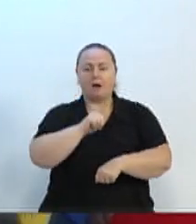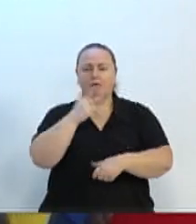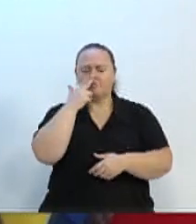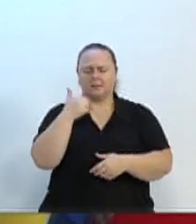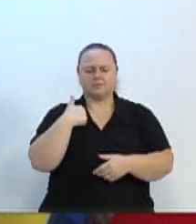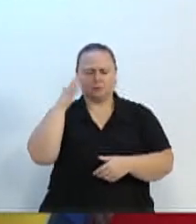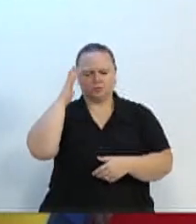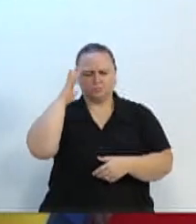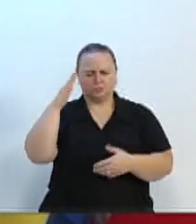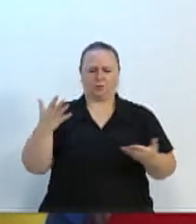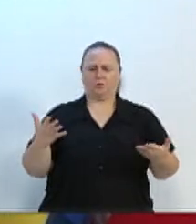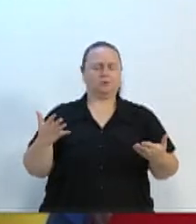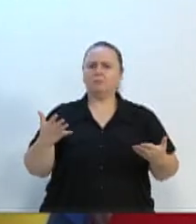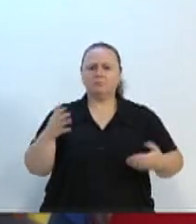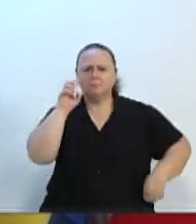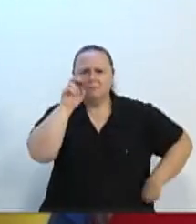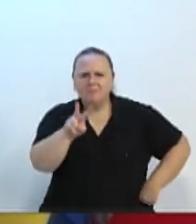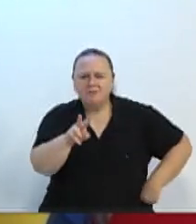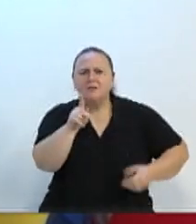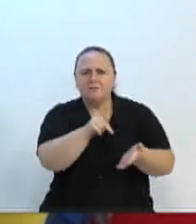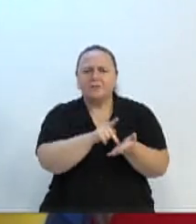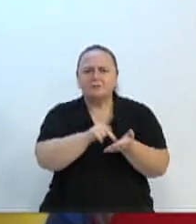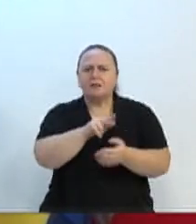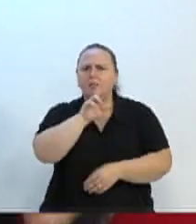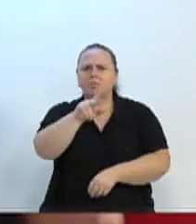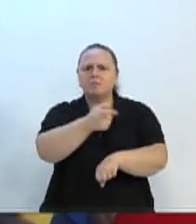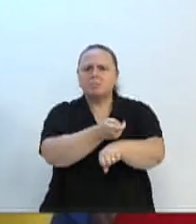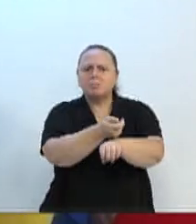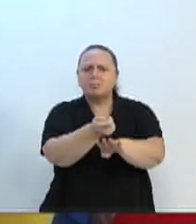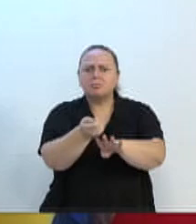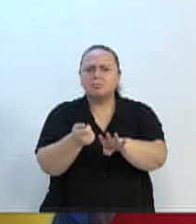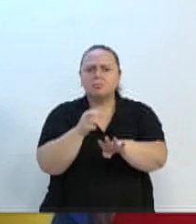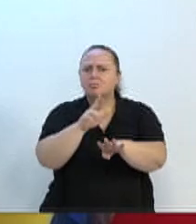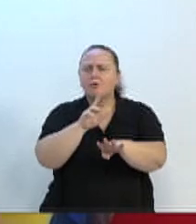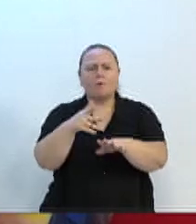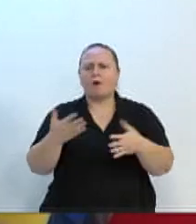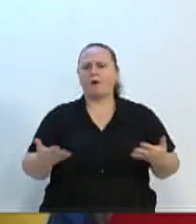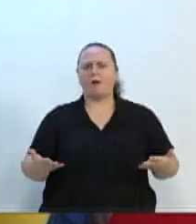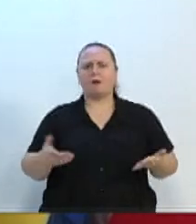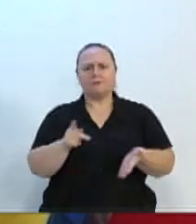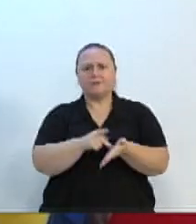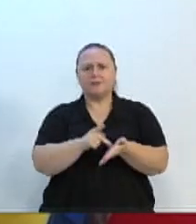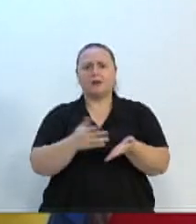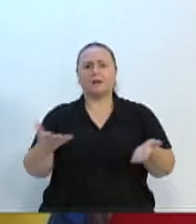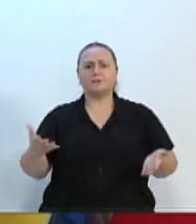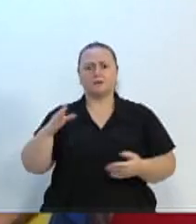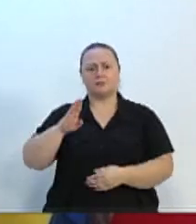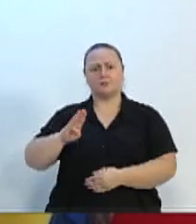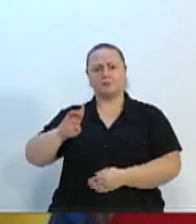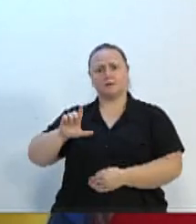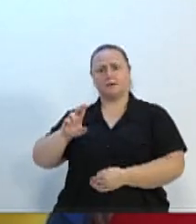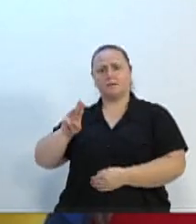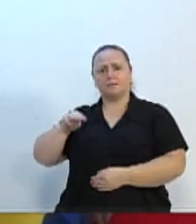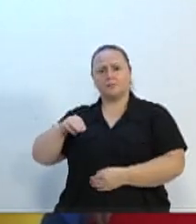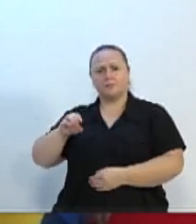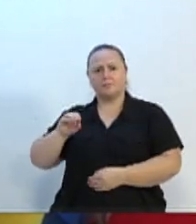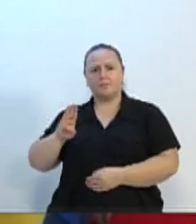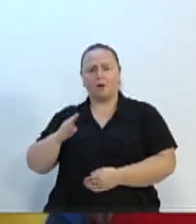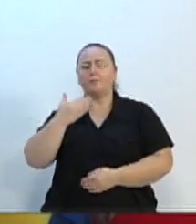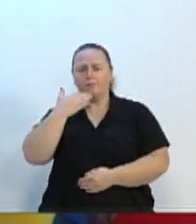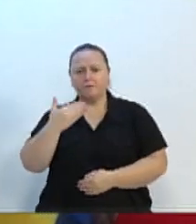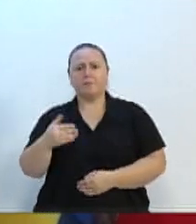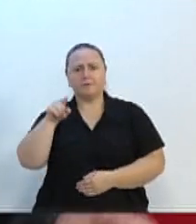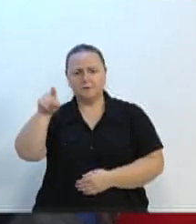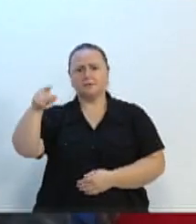pesadelo. E aí depois acabei me conformando que é verdade. A Blumob quer cobrar o período